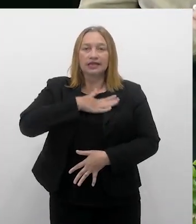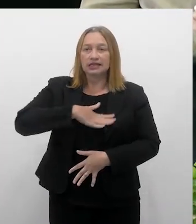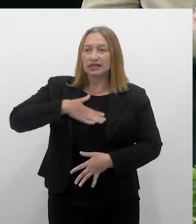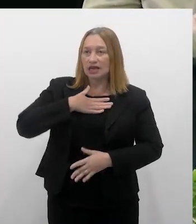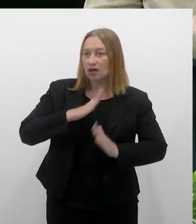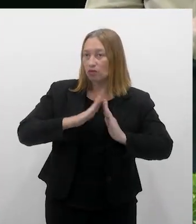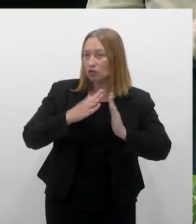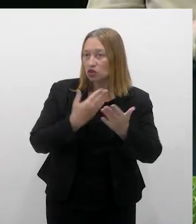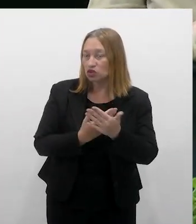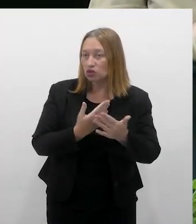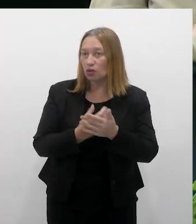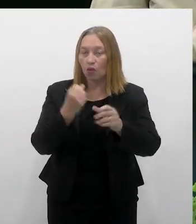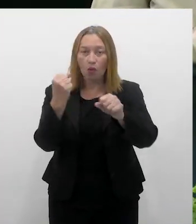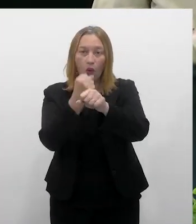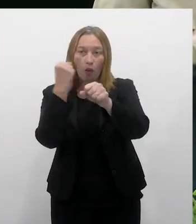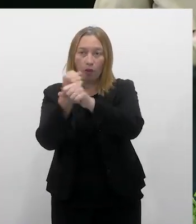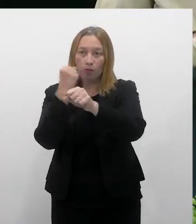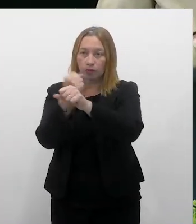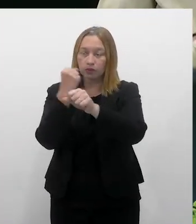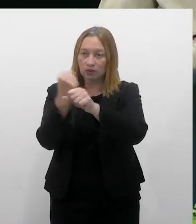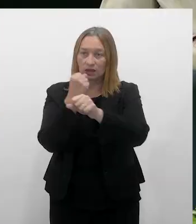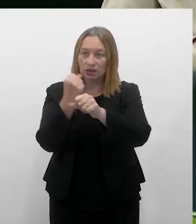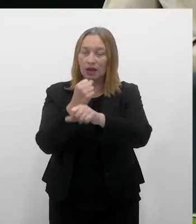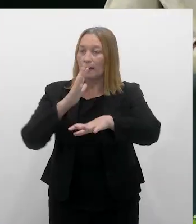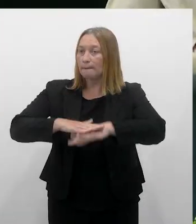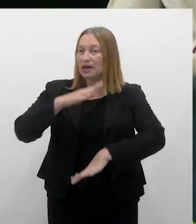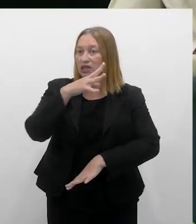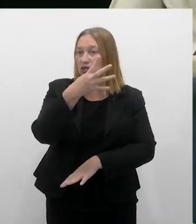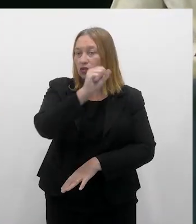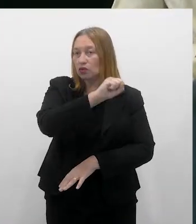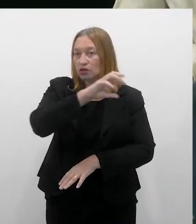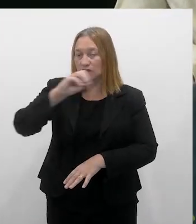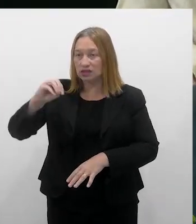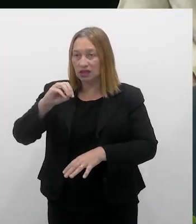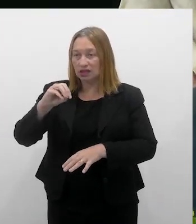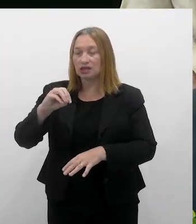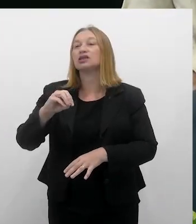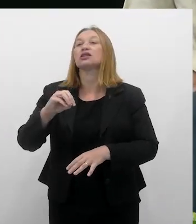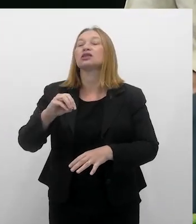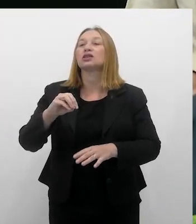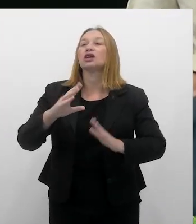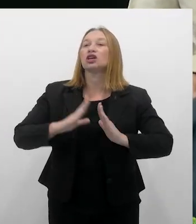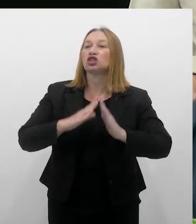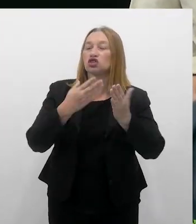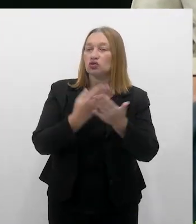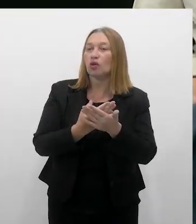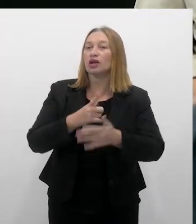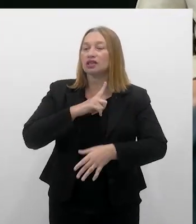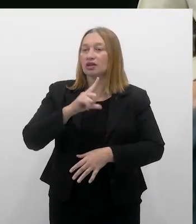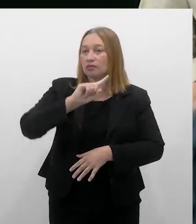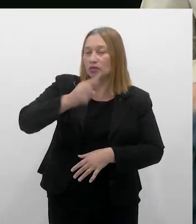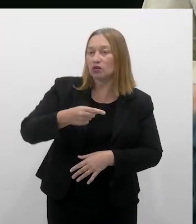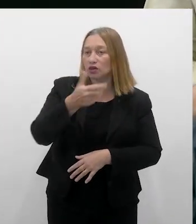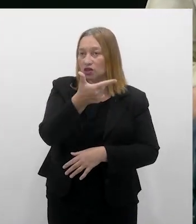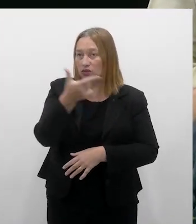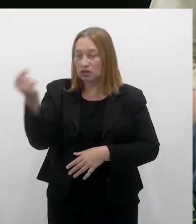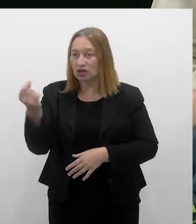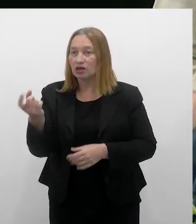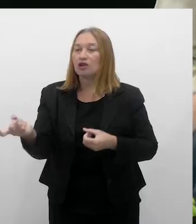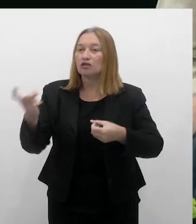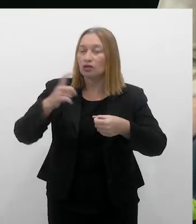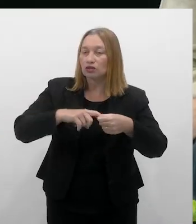agradável. Fizemos obra de reforma e ampliação em mais de 800 unidades escolares, temos 1.200 na rede. Voltamos